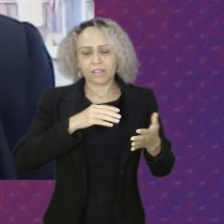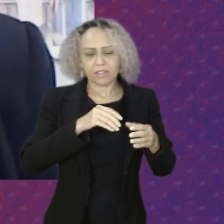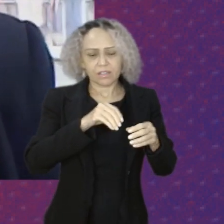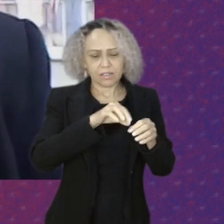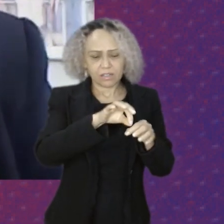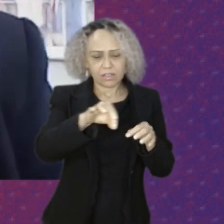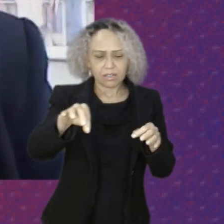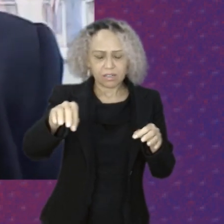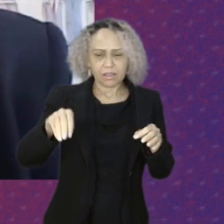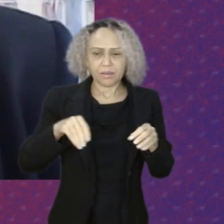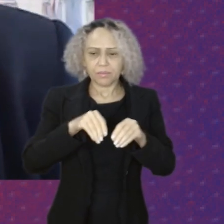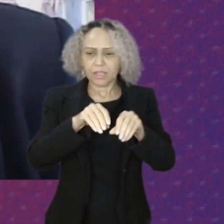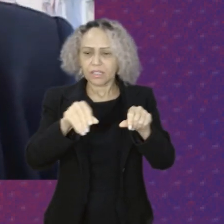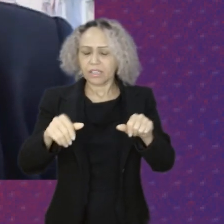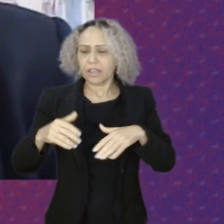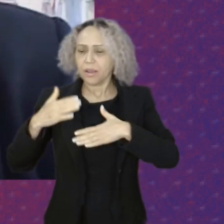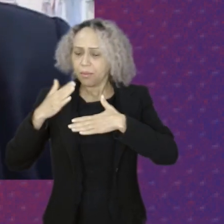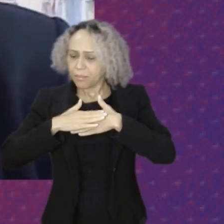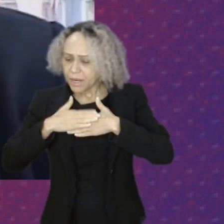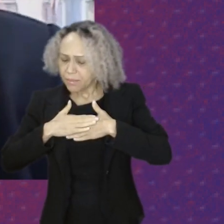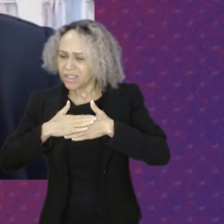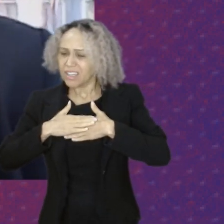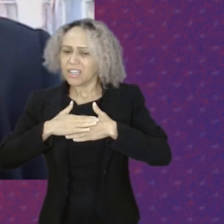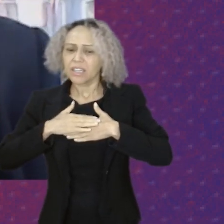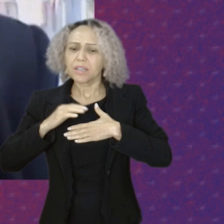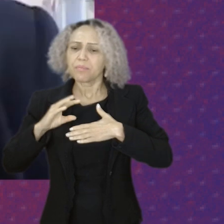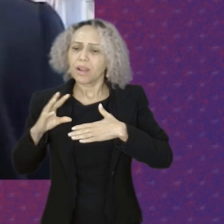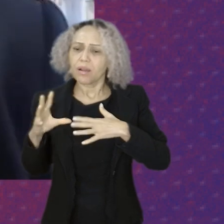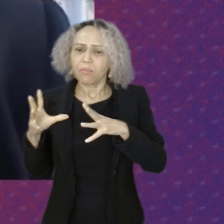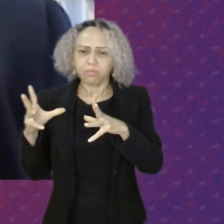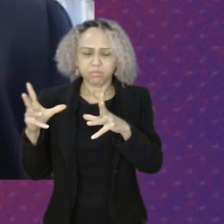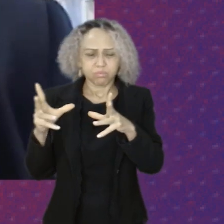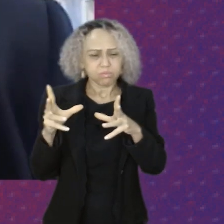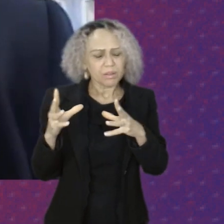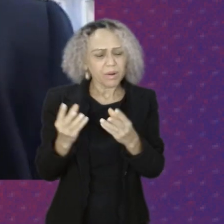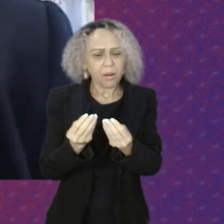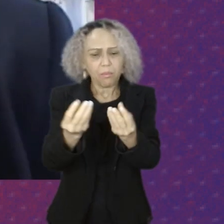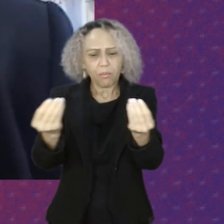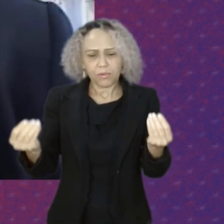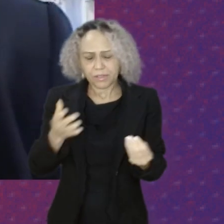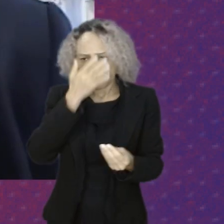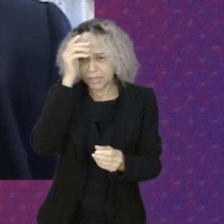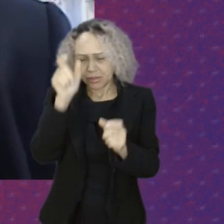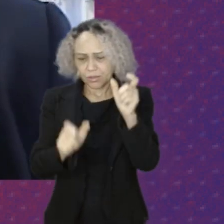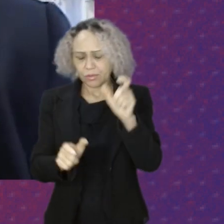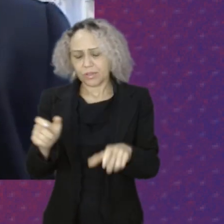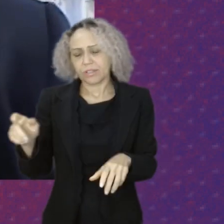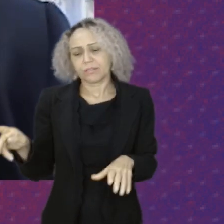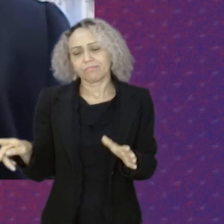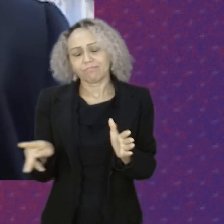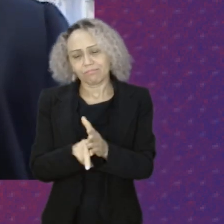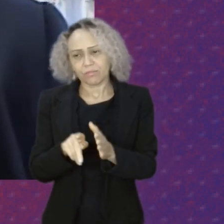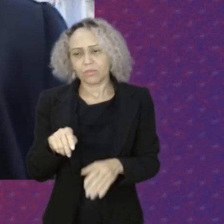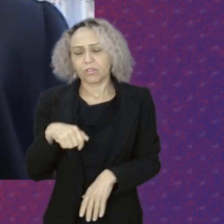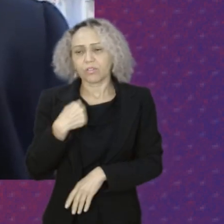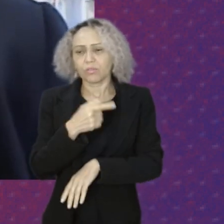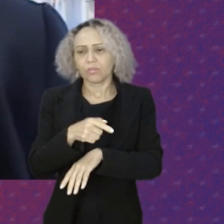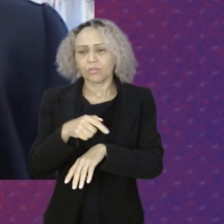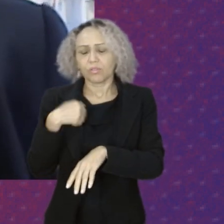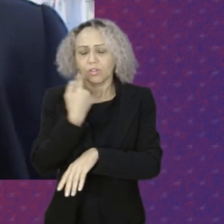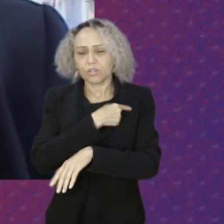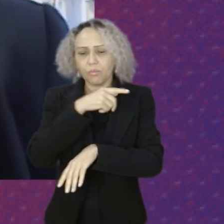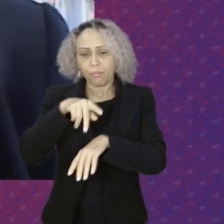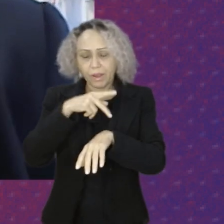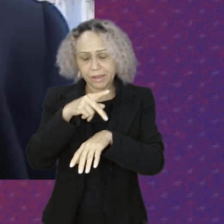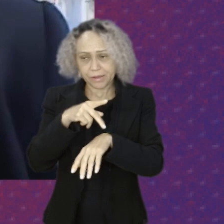acesso à terra, não só para mim, mas para muitas em nosso estado e em nosso país. Muito importante, né? A reforma agrária,